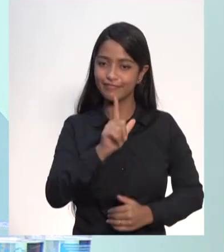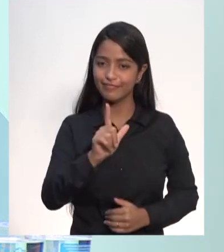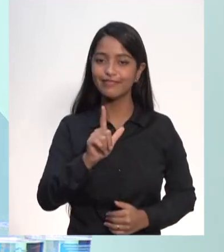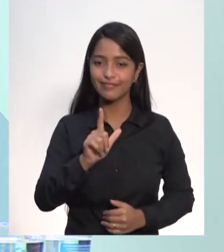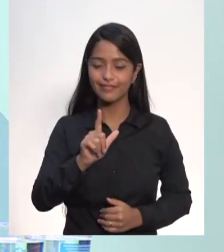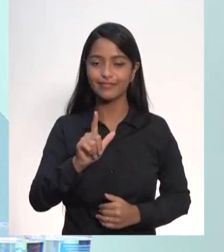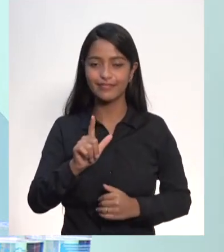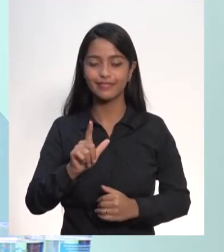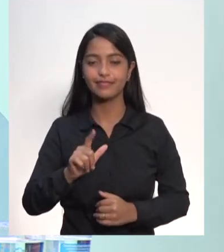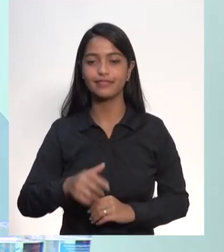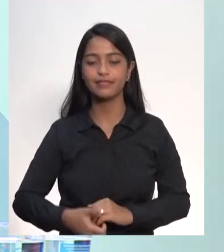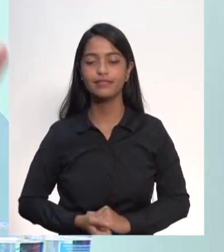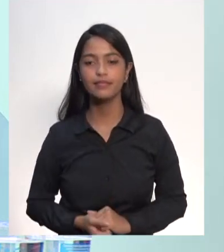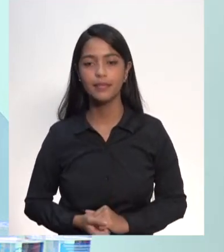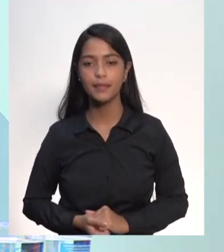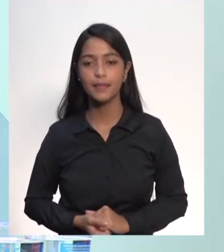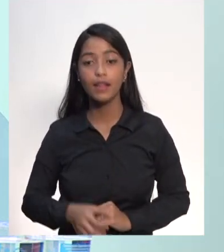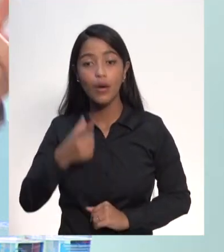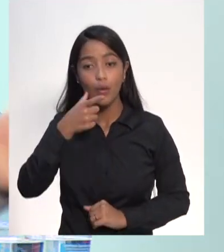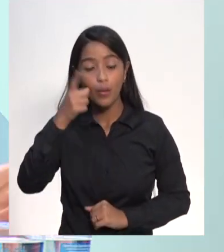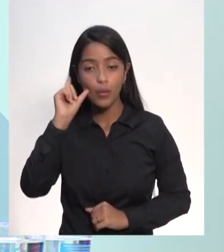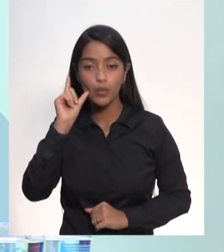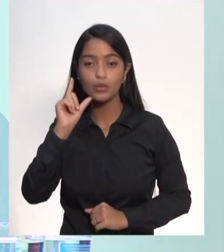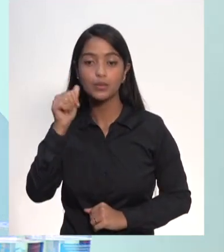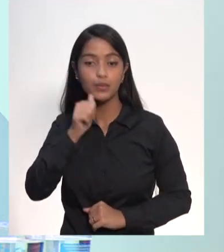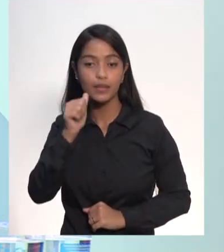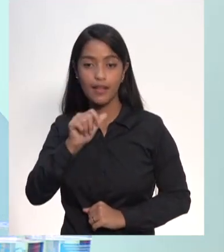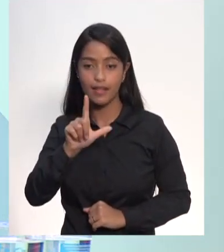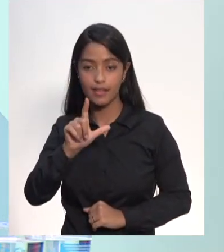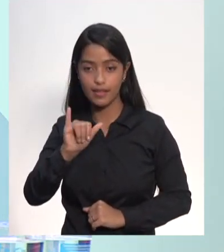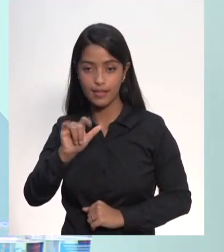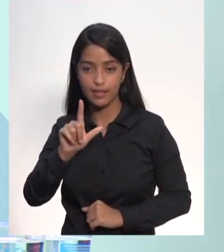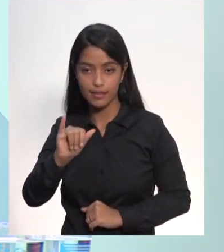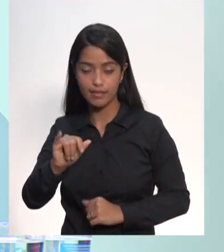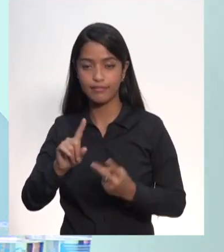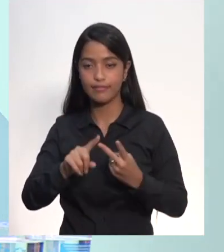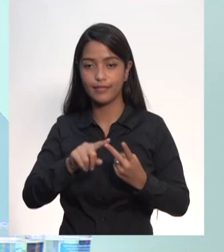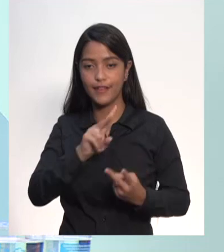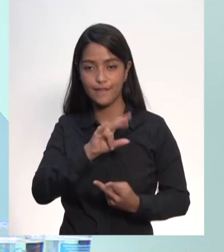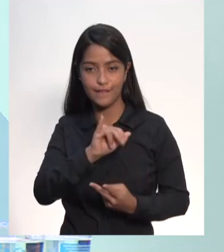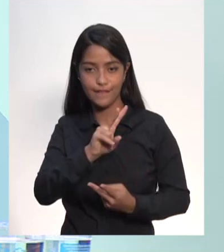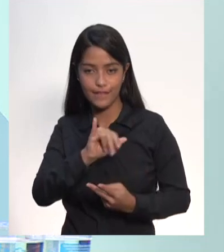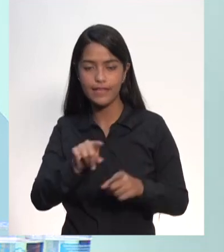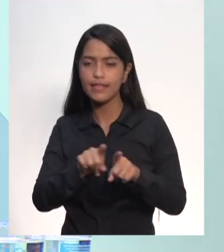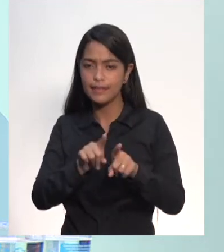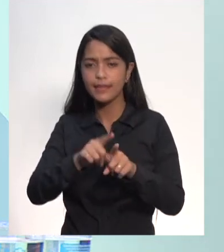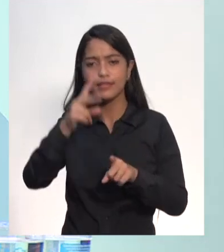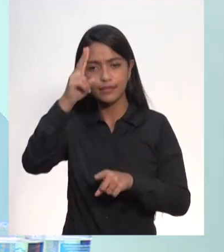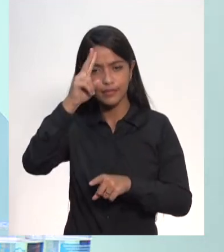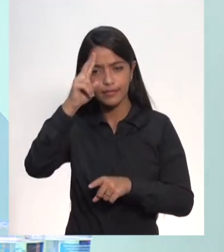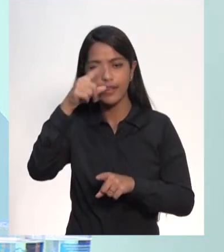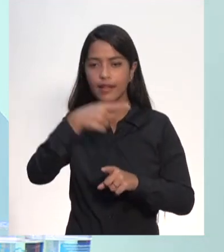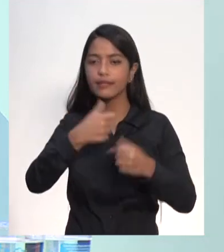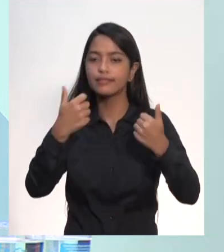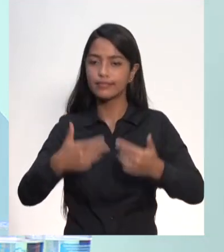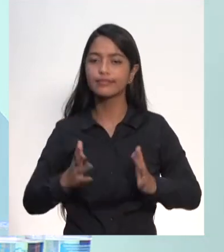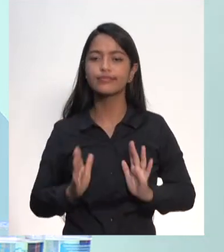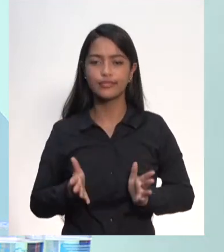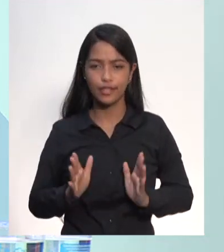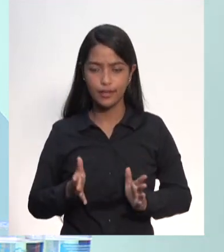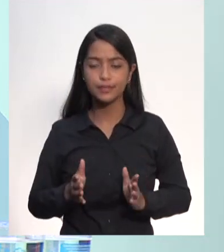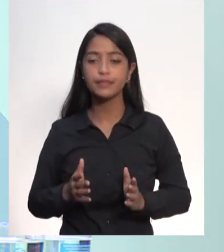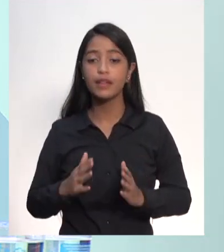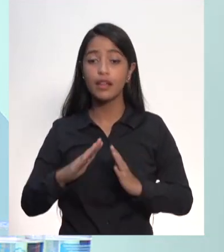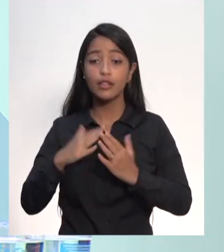já foi mencionado aqui ontem pela Lili, na segunda-feira pela própria Vivi, que nós sabemos que a escola